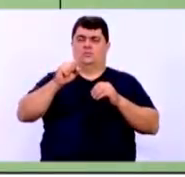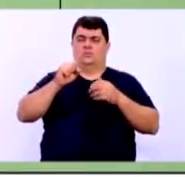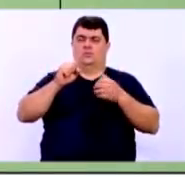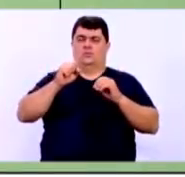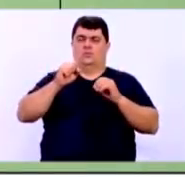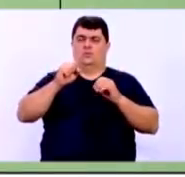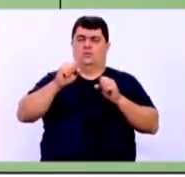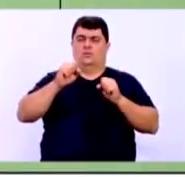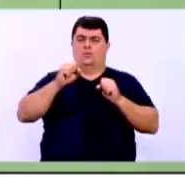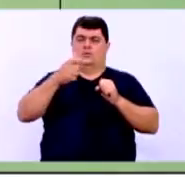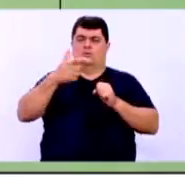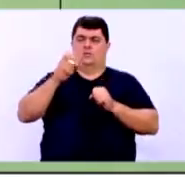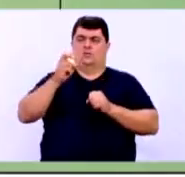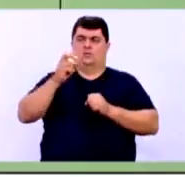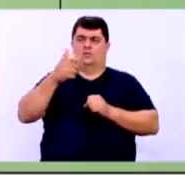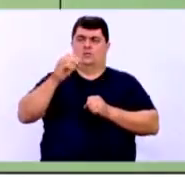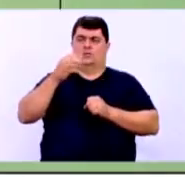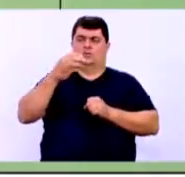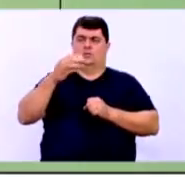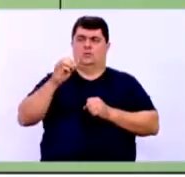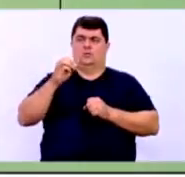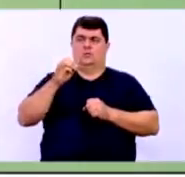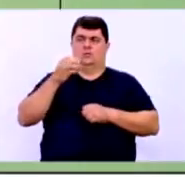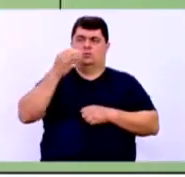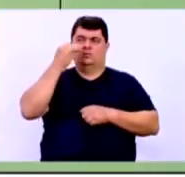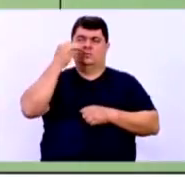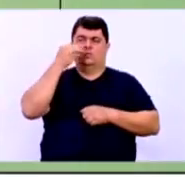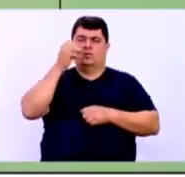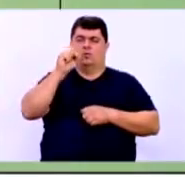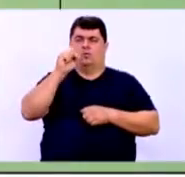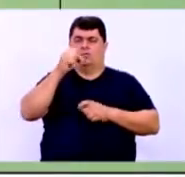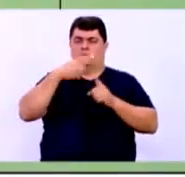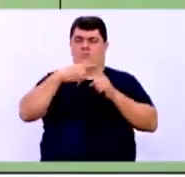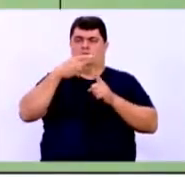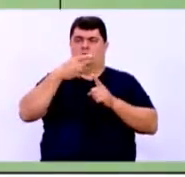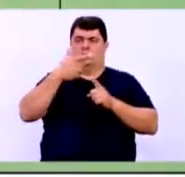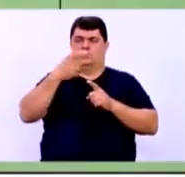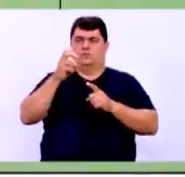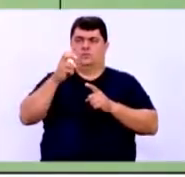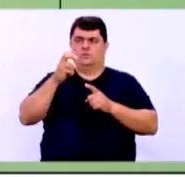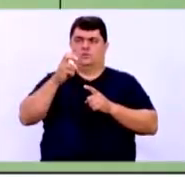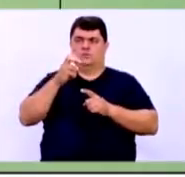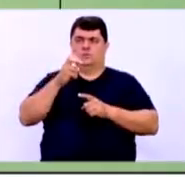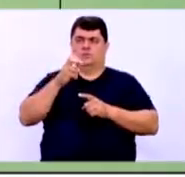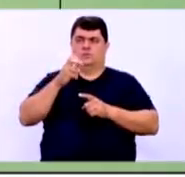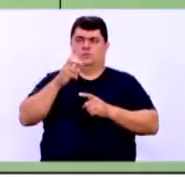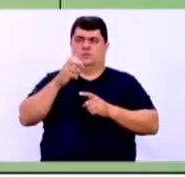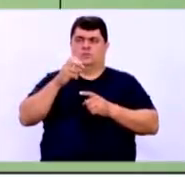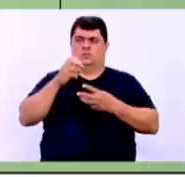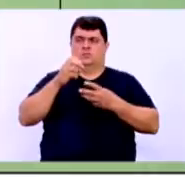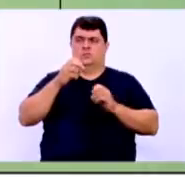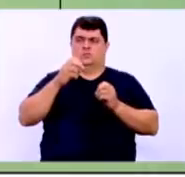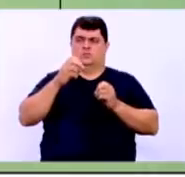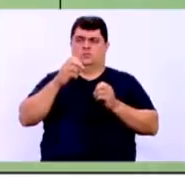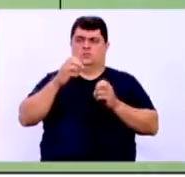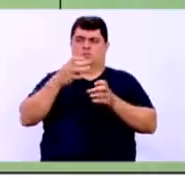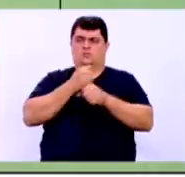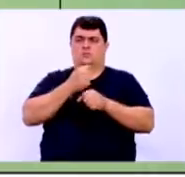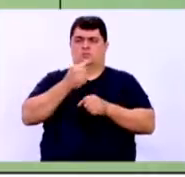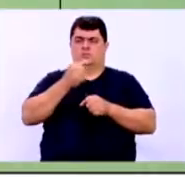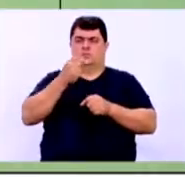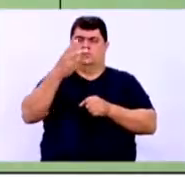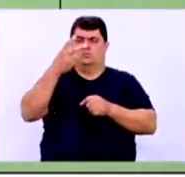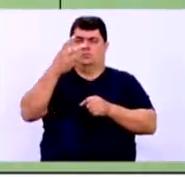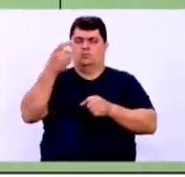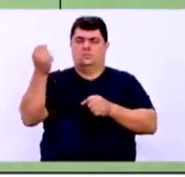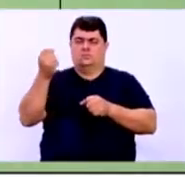o 10 era 30. Aí eu vejo o valor. 8 vezes 25, 200. 10 vezes 30, 300. 200